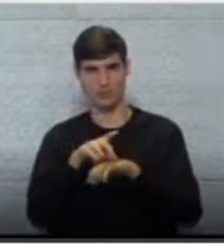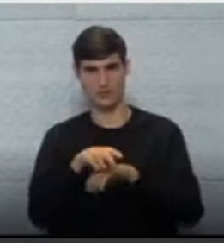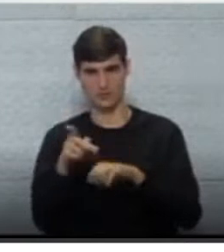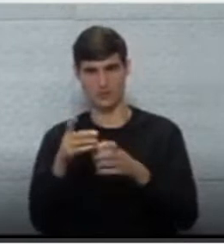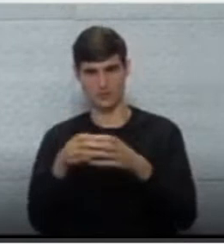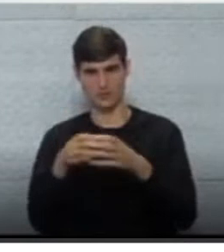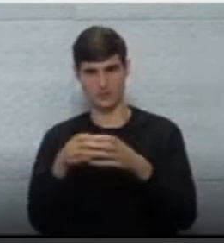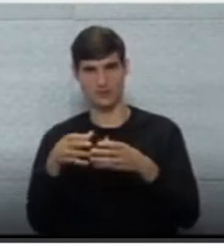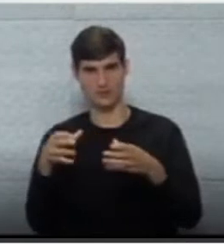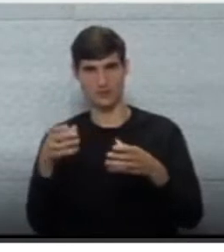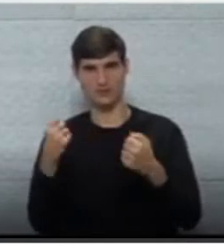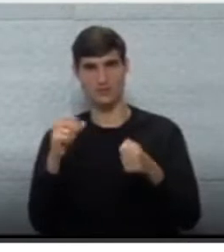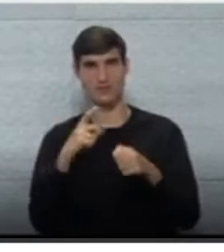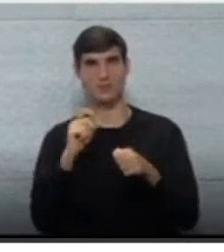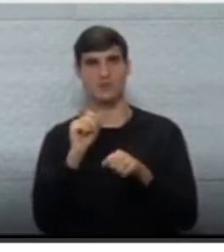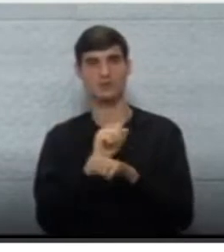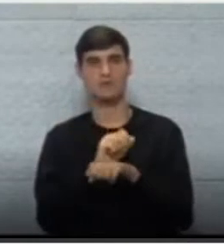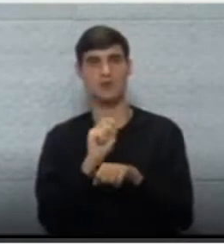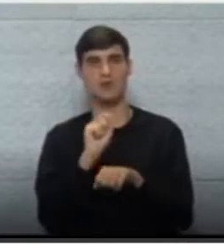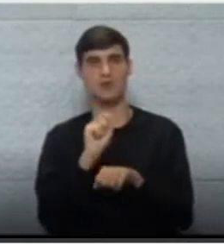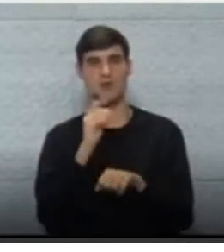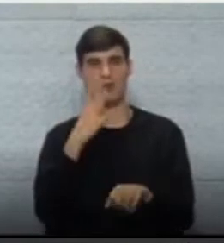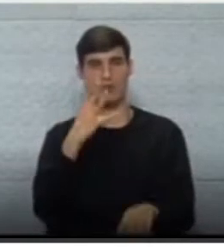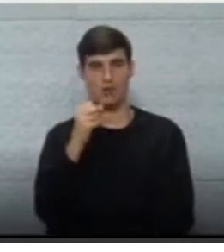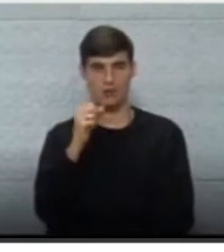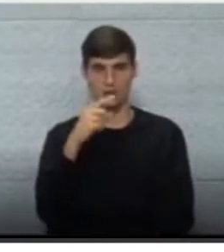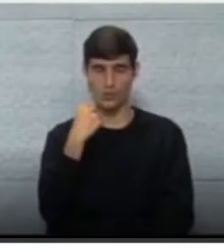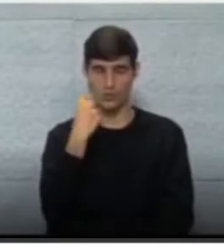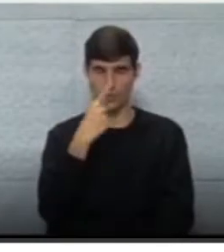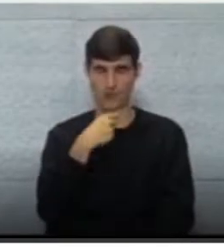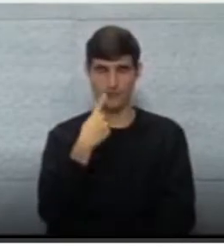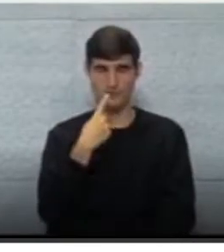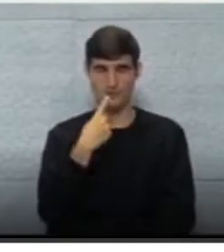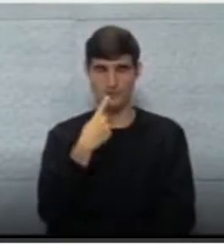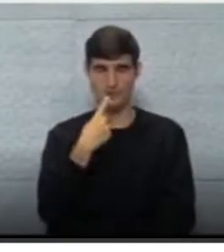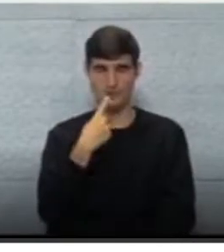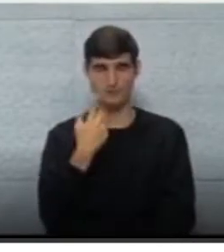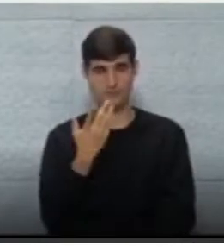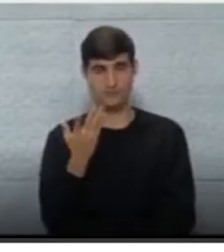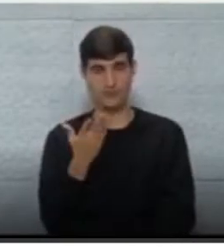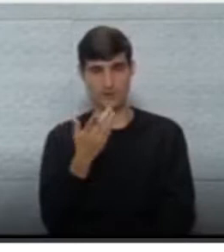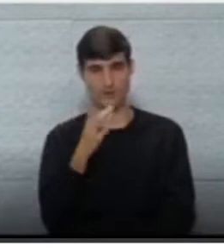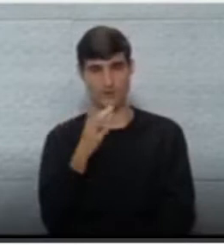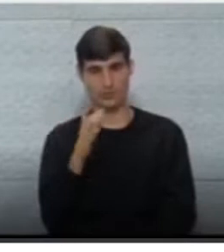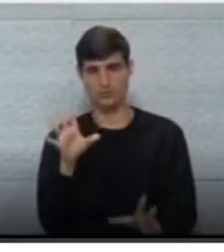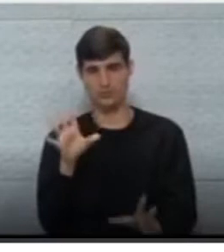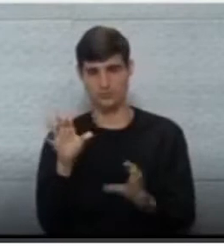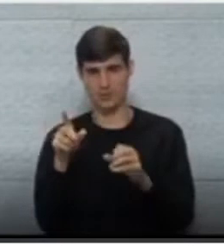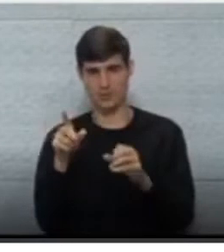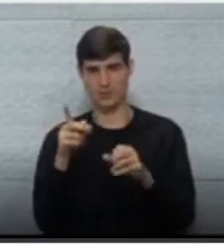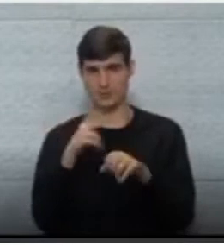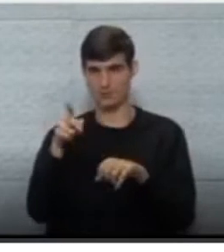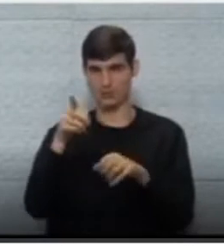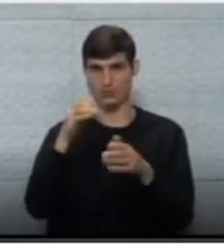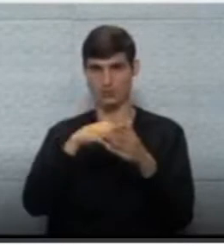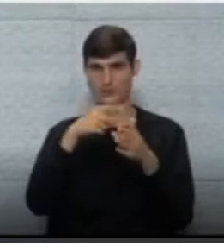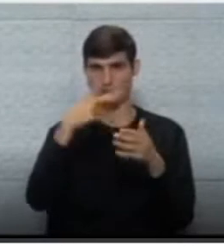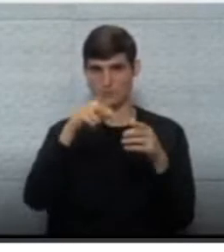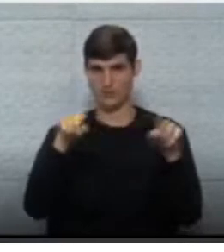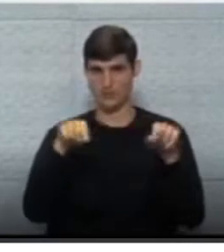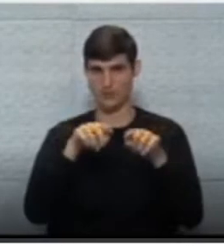para crescer, teria que esperar 48 horas. Então, a sugestão é que peguem uma placa que já está pronta, aí o tutor vai providenciar